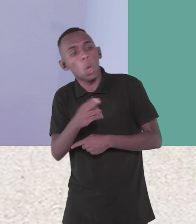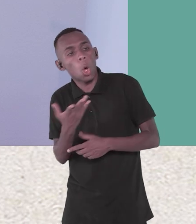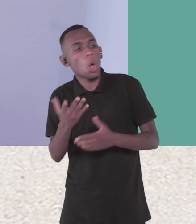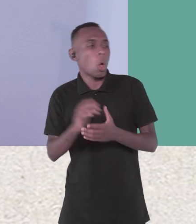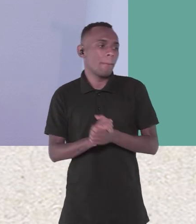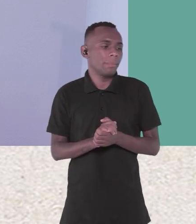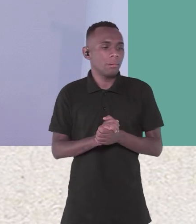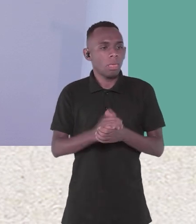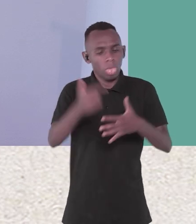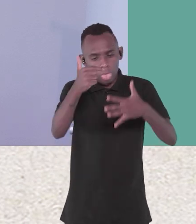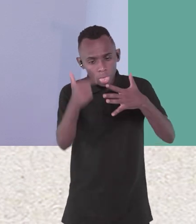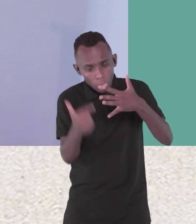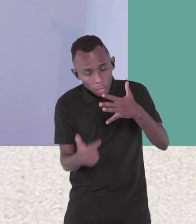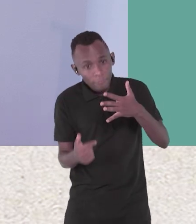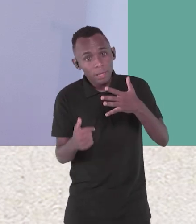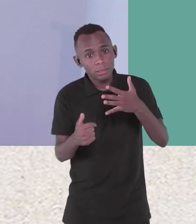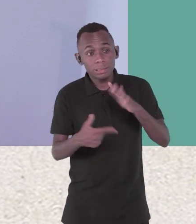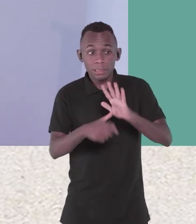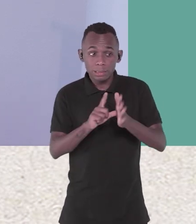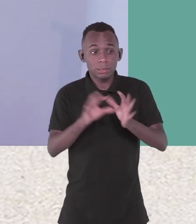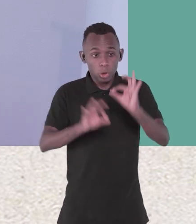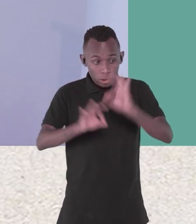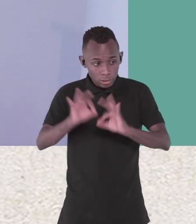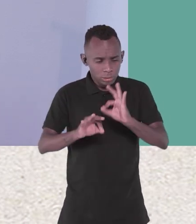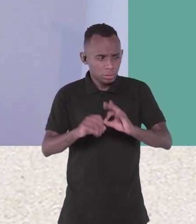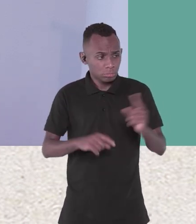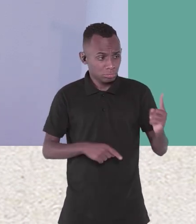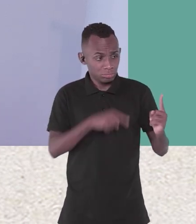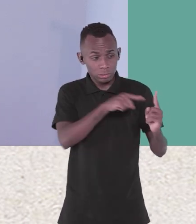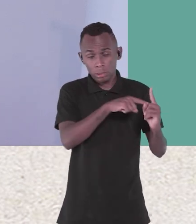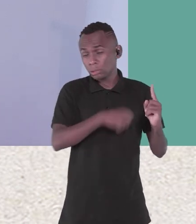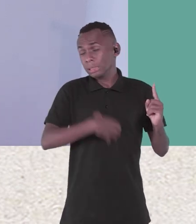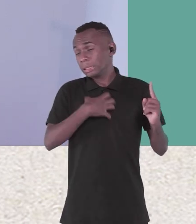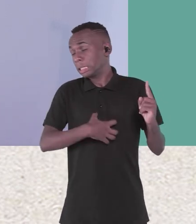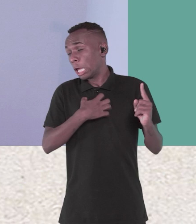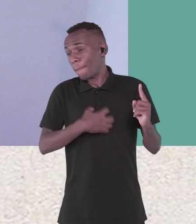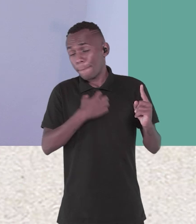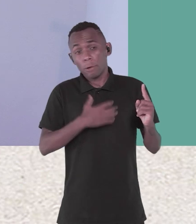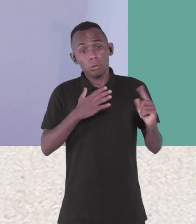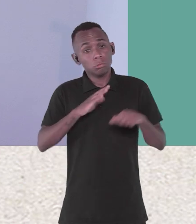né, etc. Não é assim. O cara ficou pé da vida comigo.